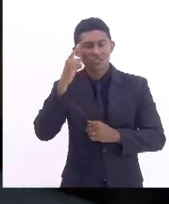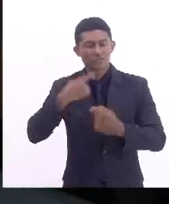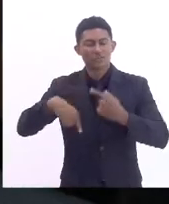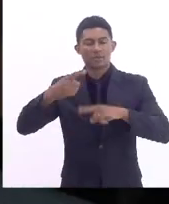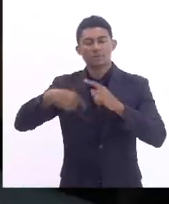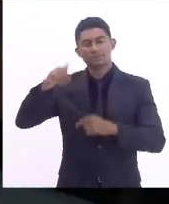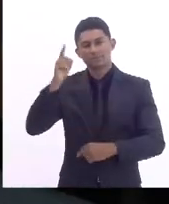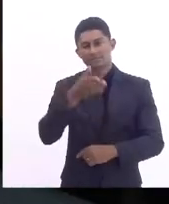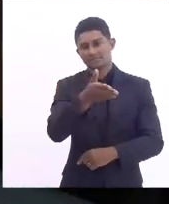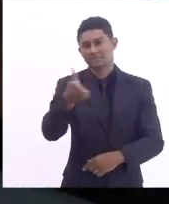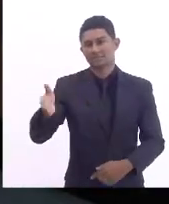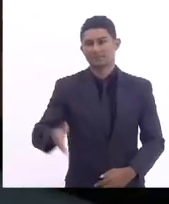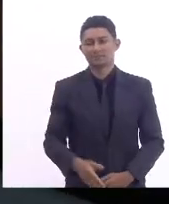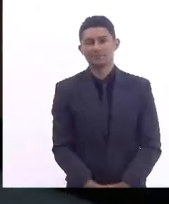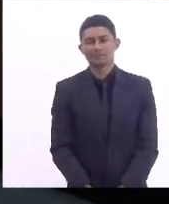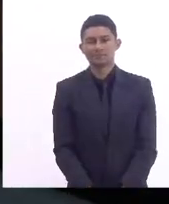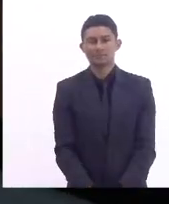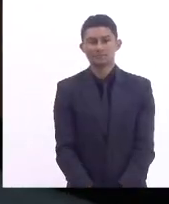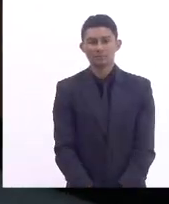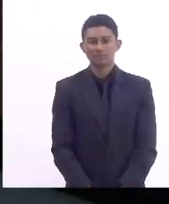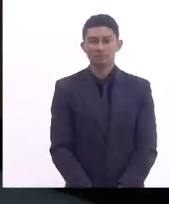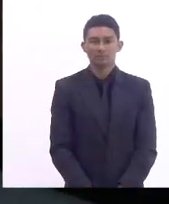E aí